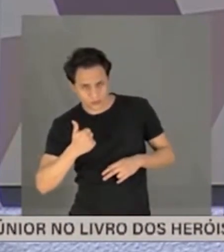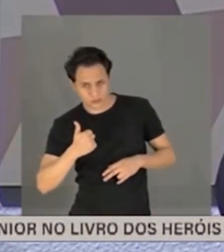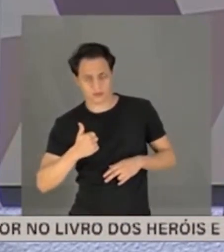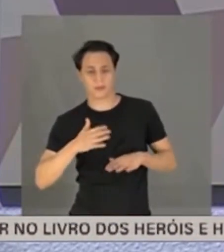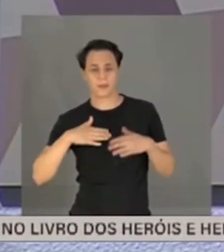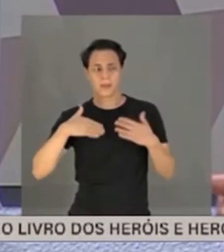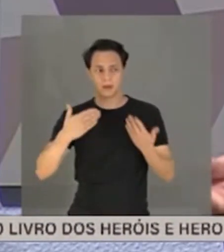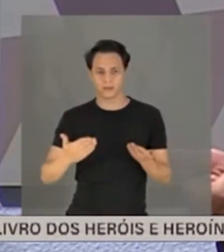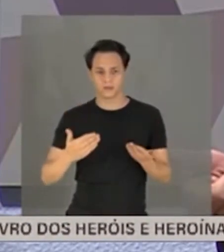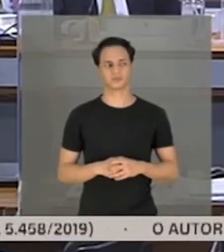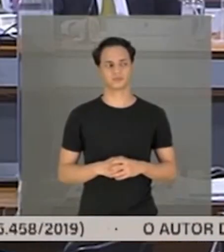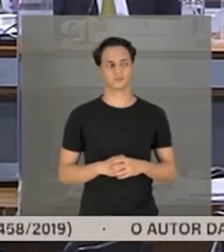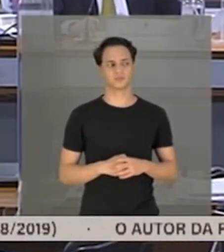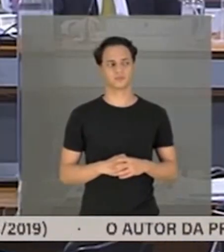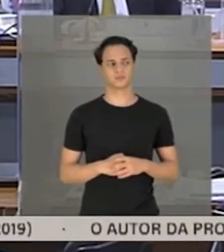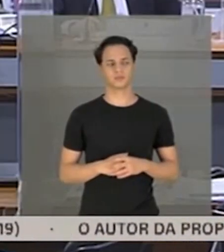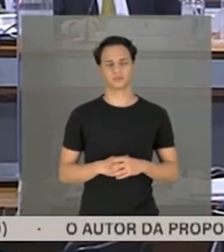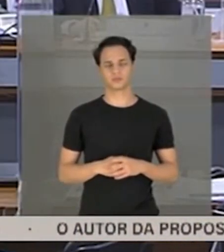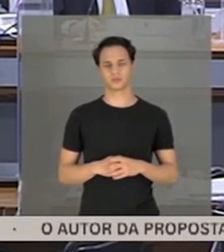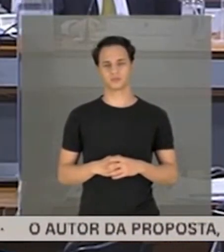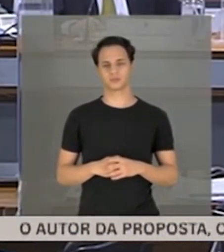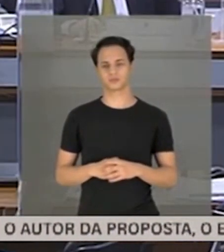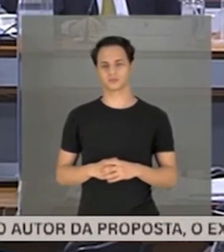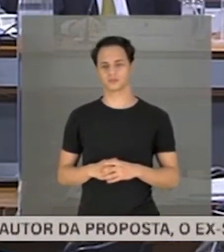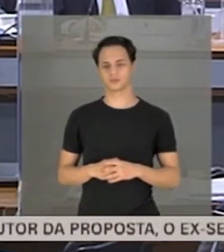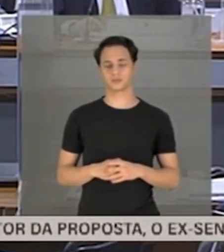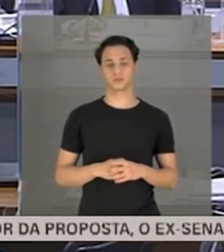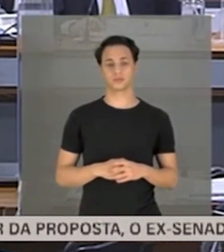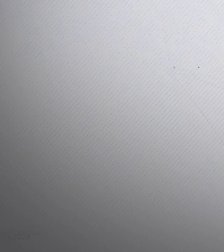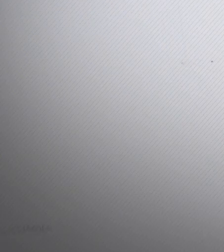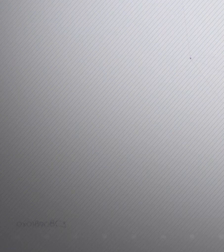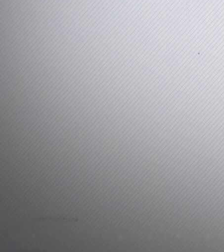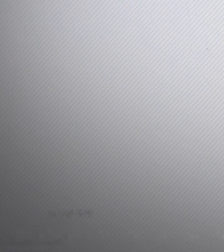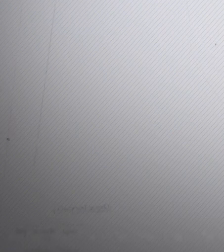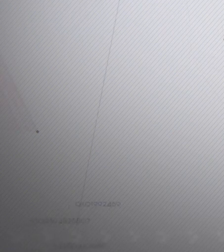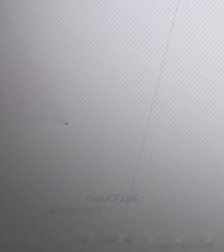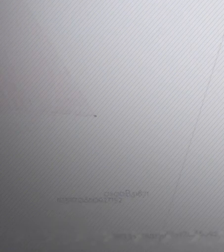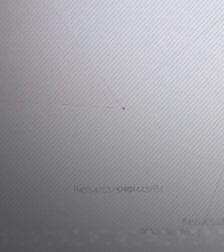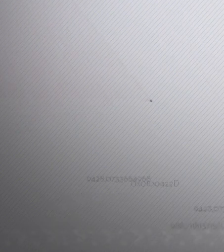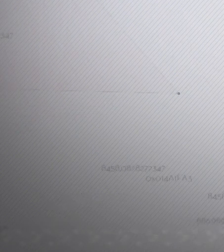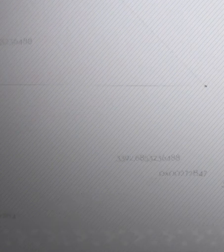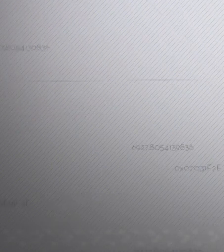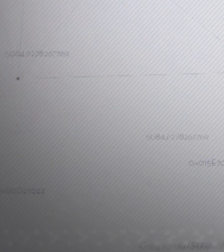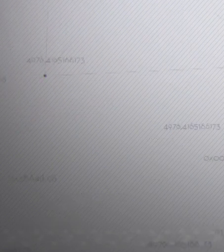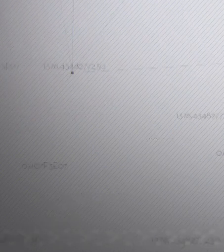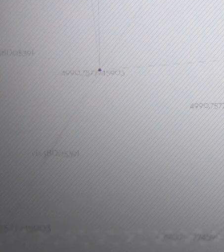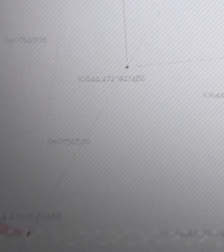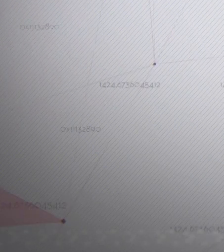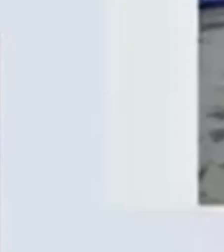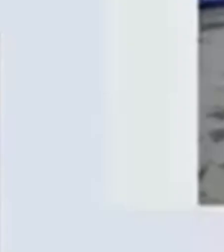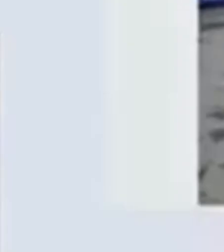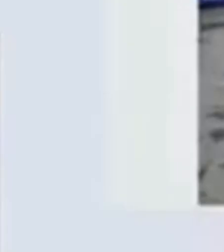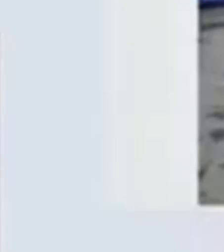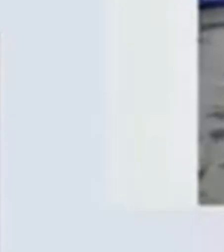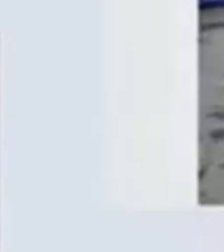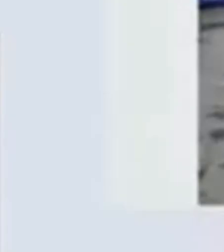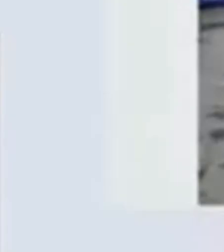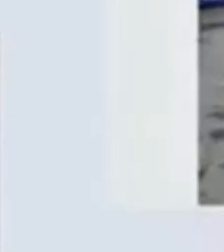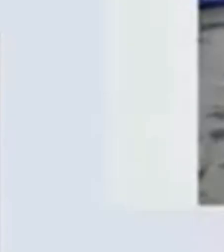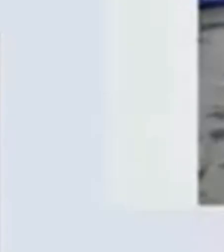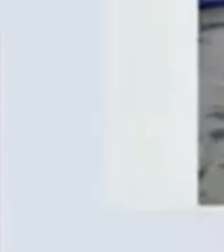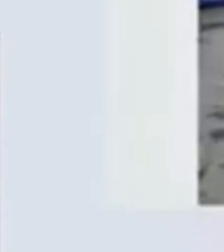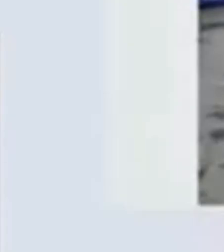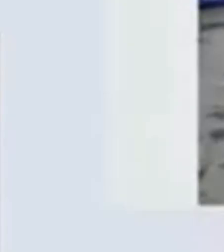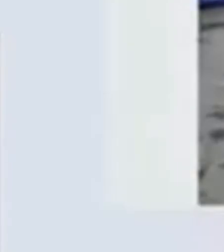ou seja, continua. Renan Calheiros mostrou ainda publicações negacionistas do Instituto Força Brasil e o